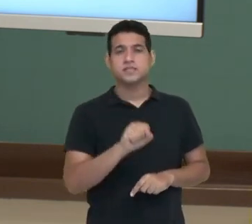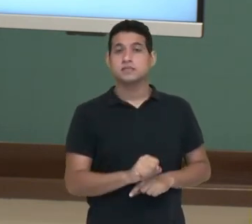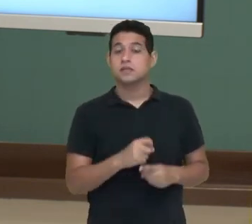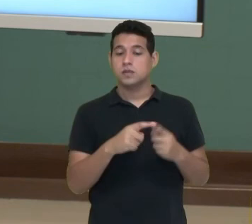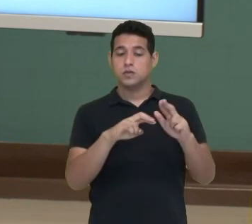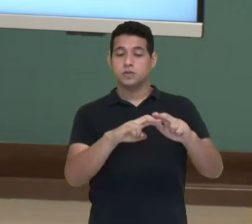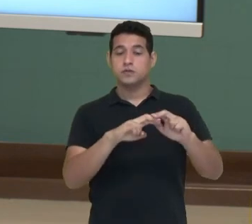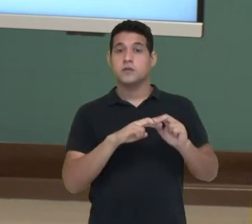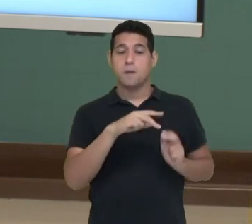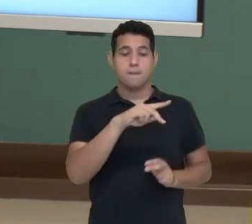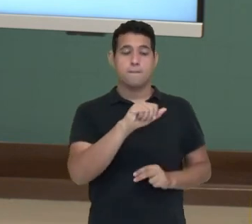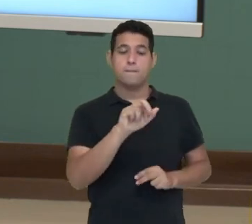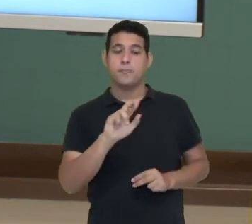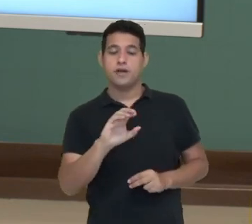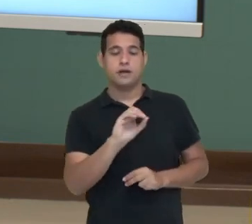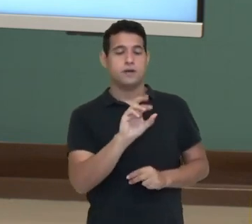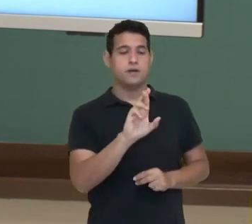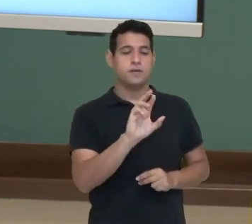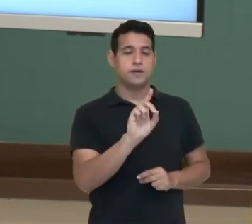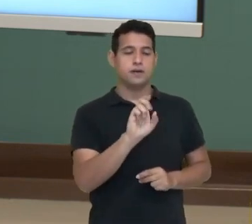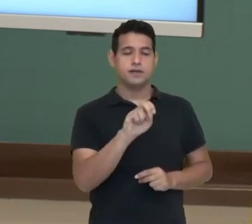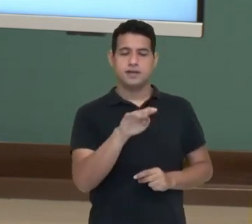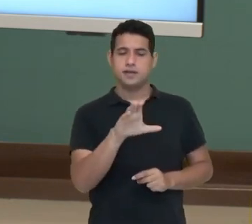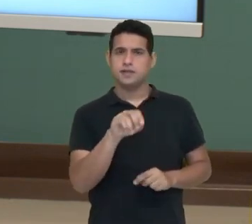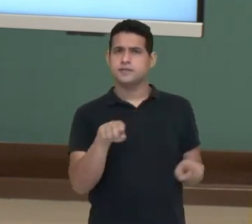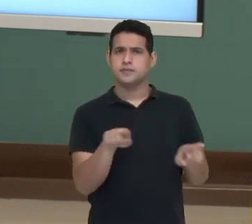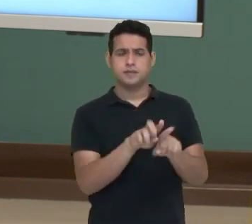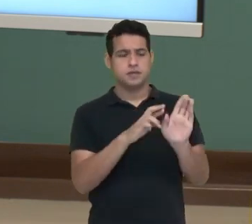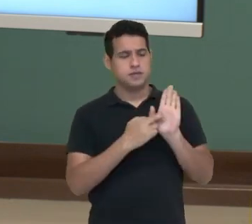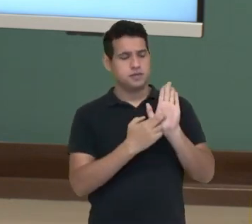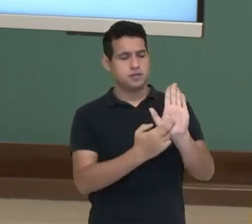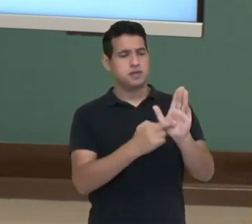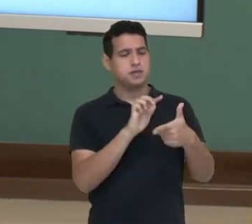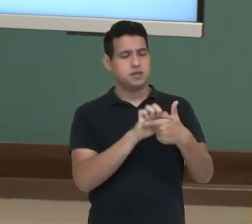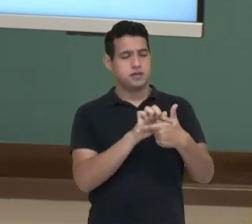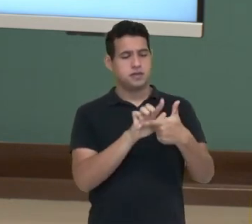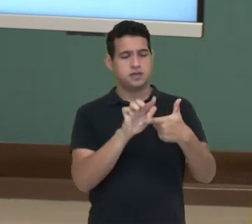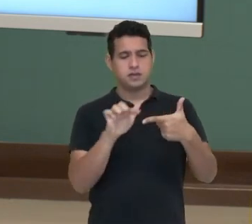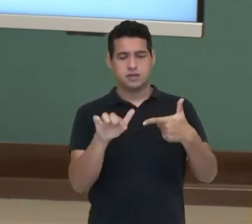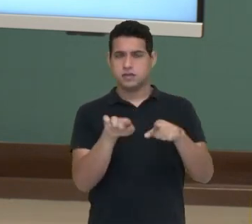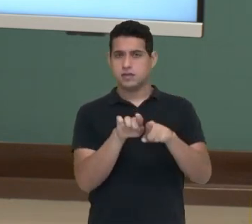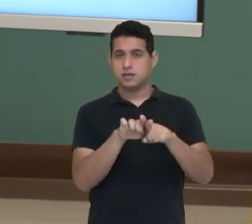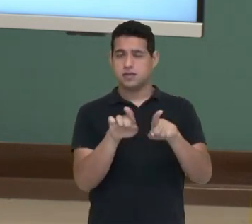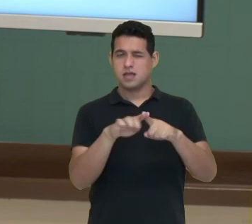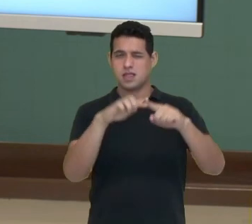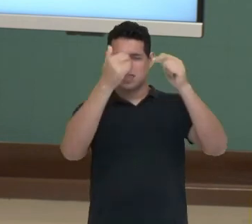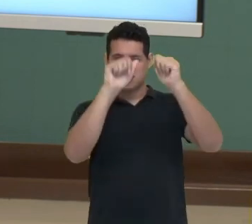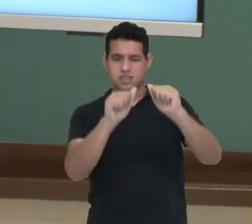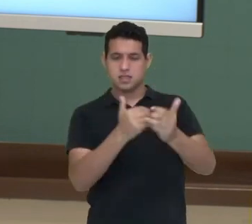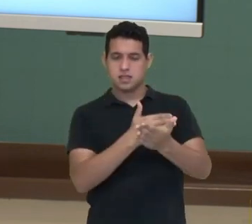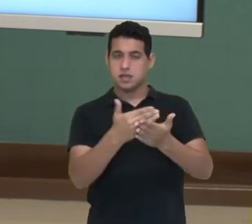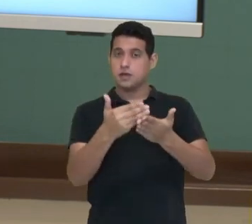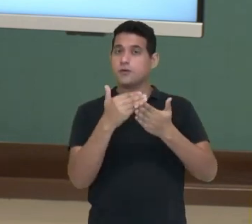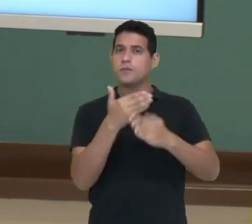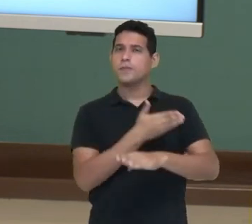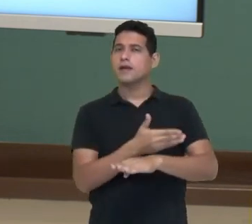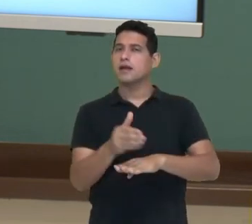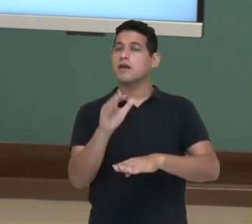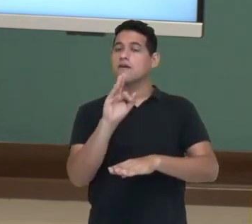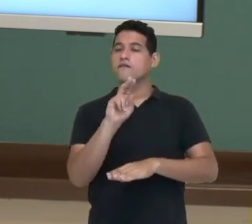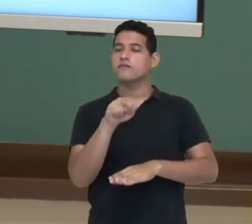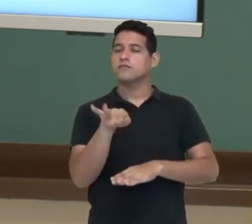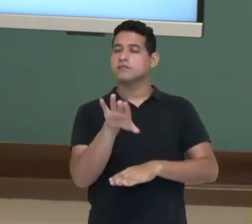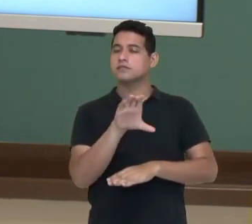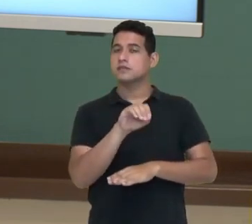isso é par ordenado, tem uma ordem. Representação gráfica de uma função afim e análise inicial do comportamento de